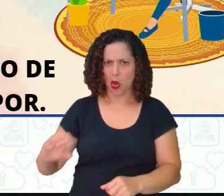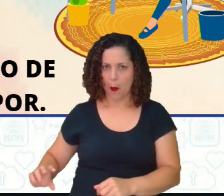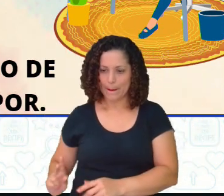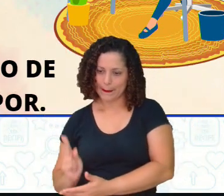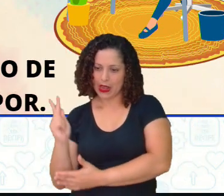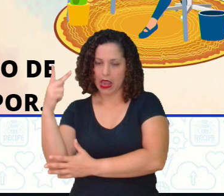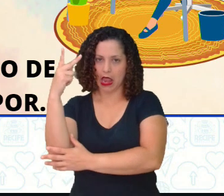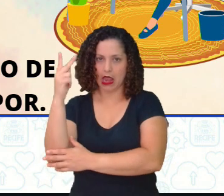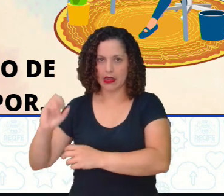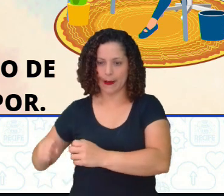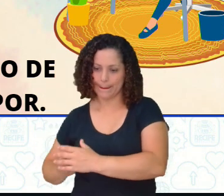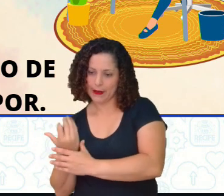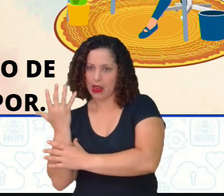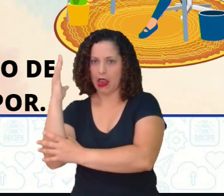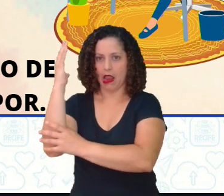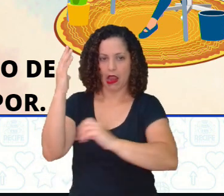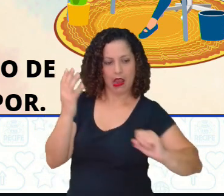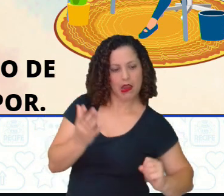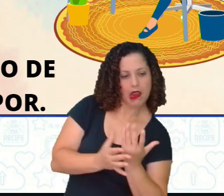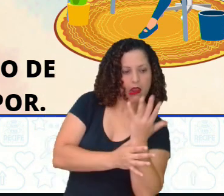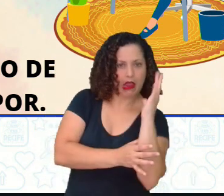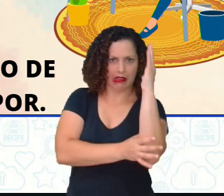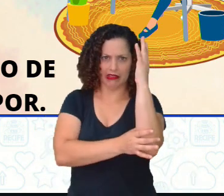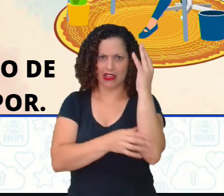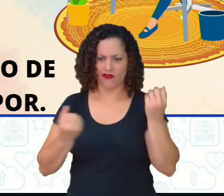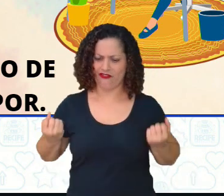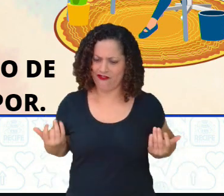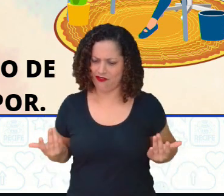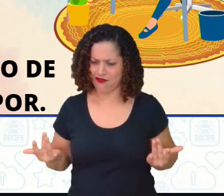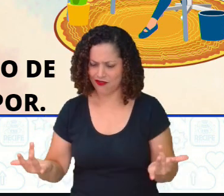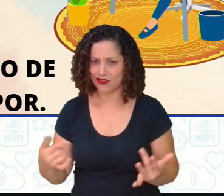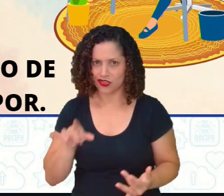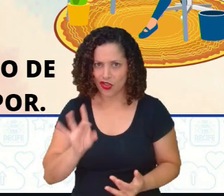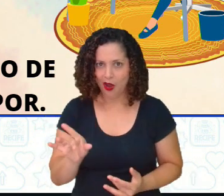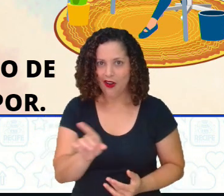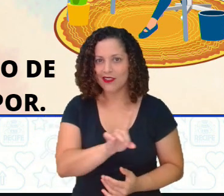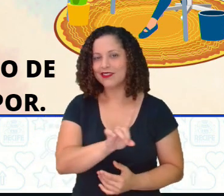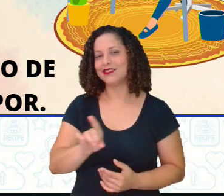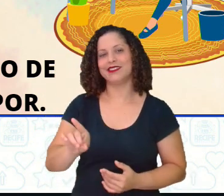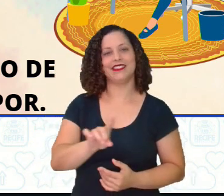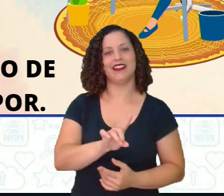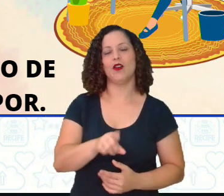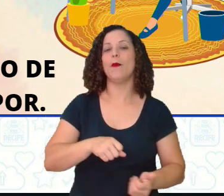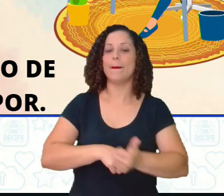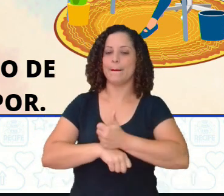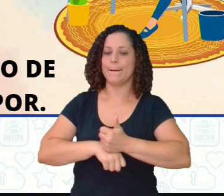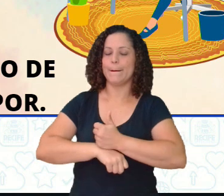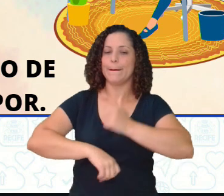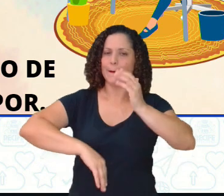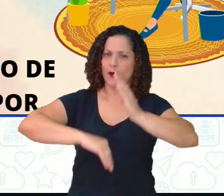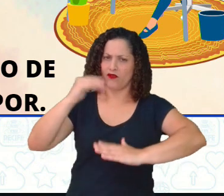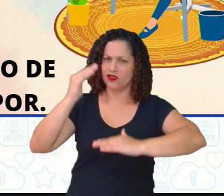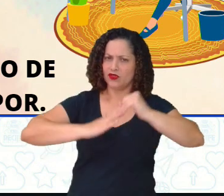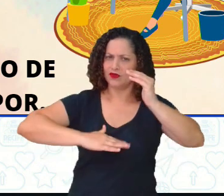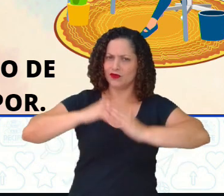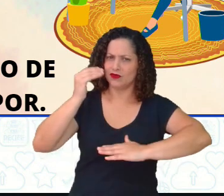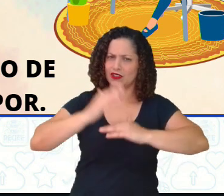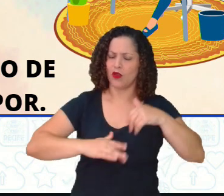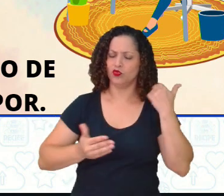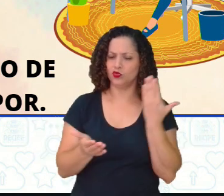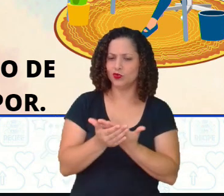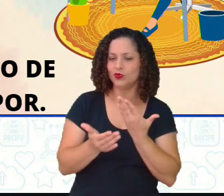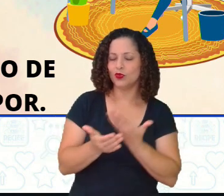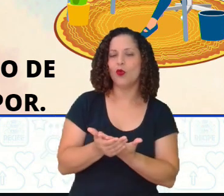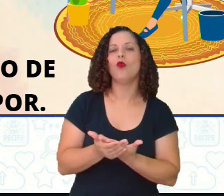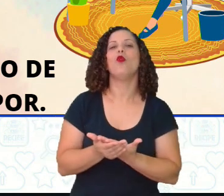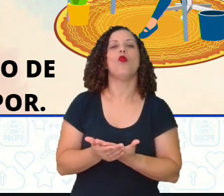muita gente pensa que é só trazer plantinhas. Não, e ele é habilitado, ele é um profissional que estudou, que fez um